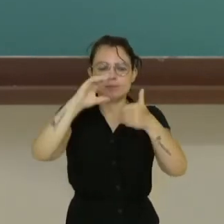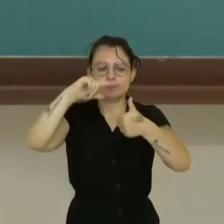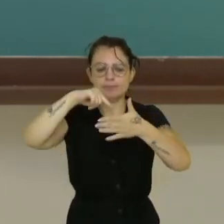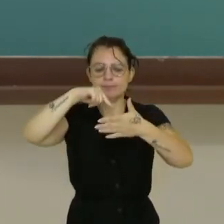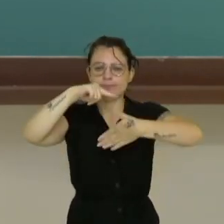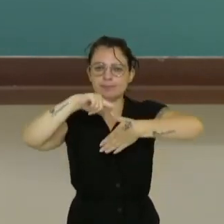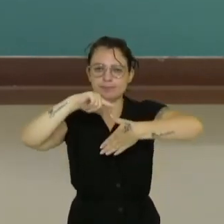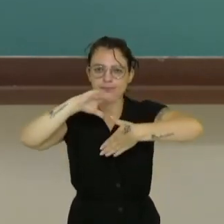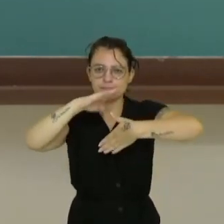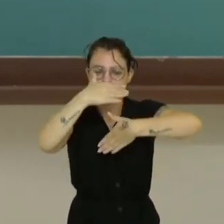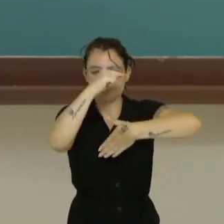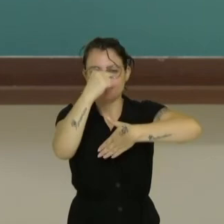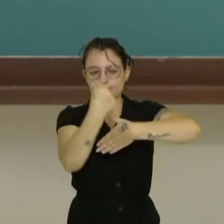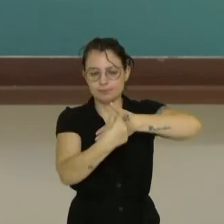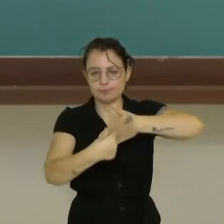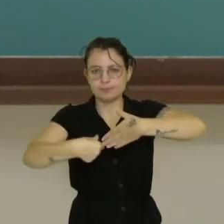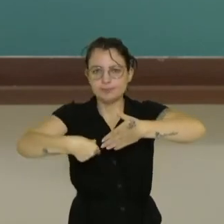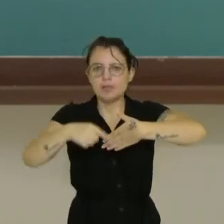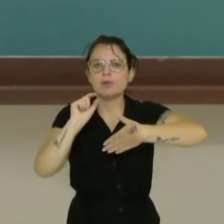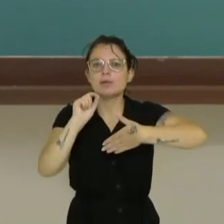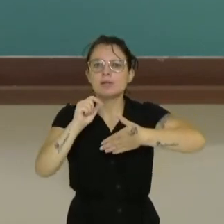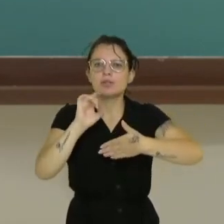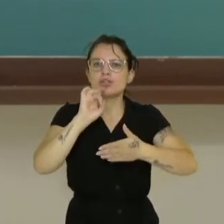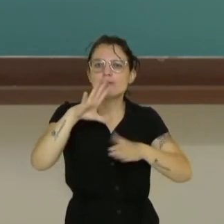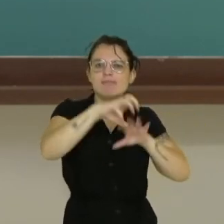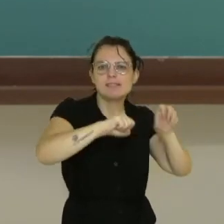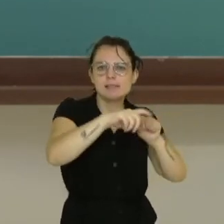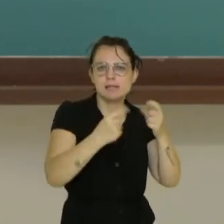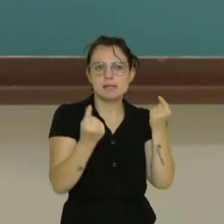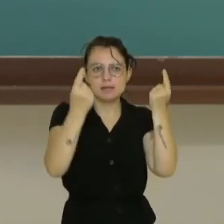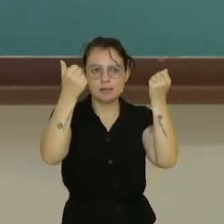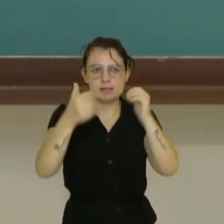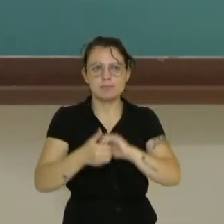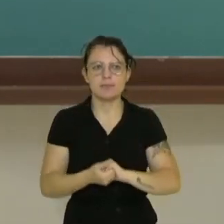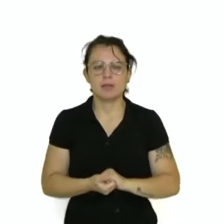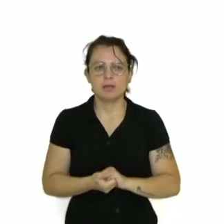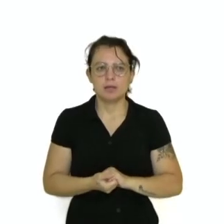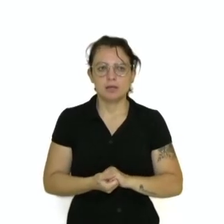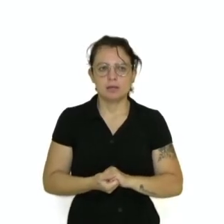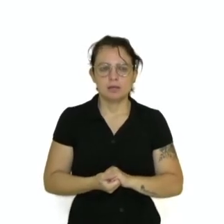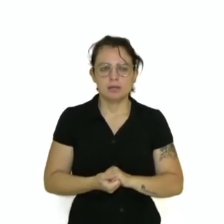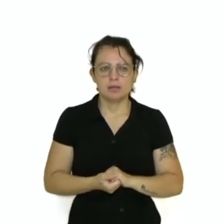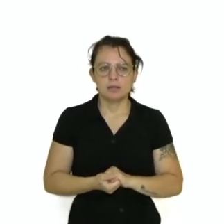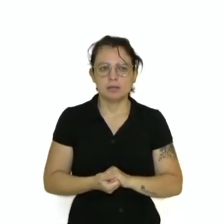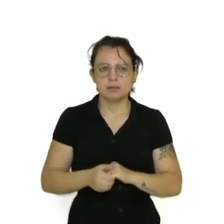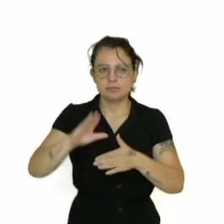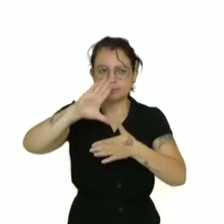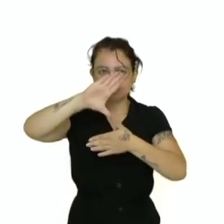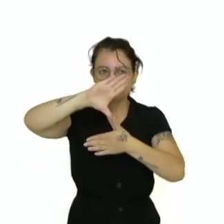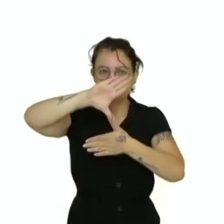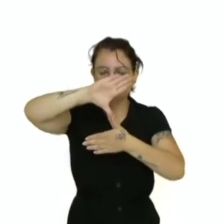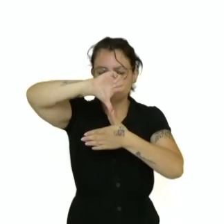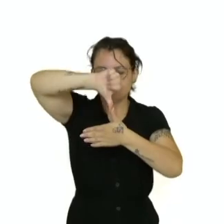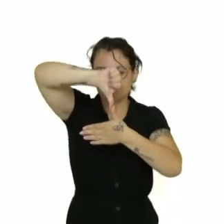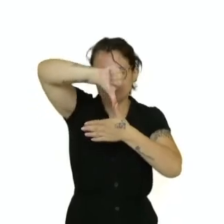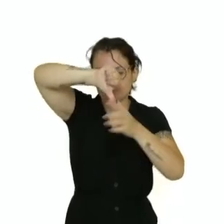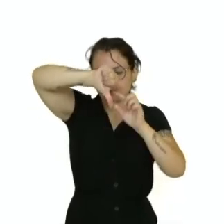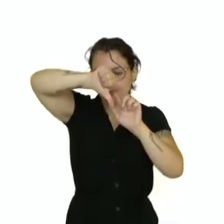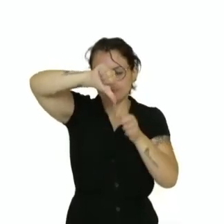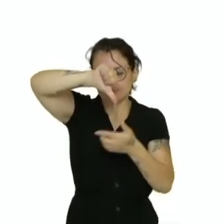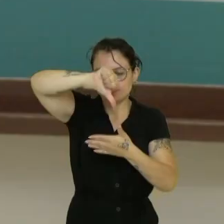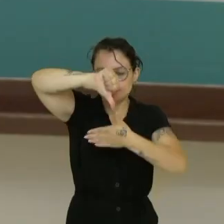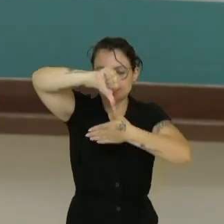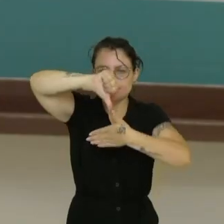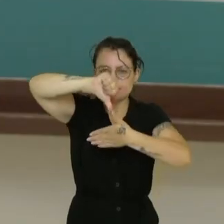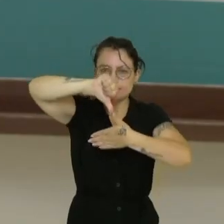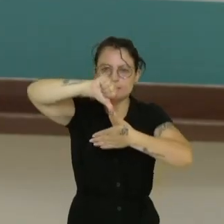povoamento acontecendo na América Anglo-Saxônica. Na América Latina, nós levamos esse nome porque a